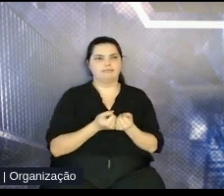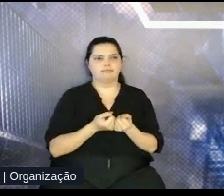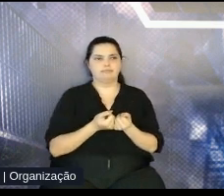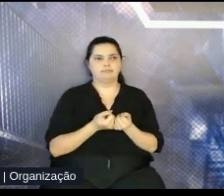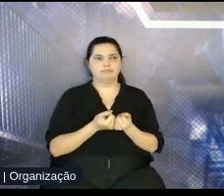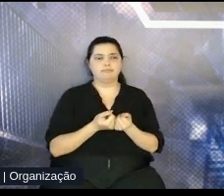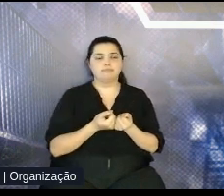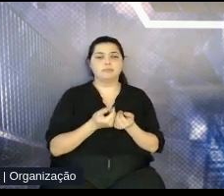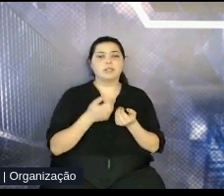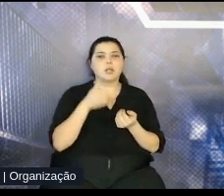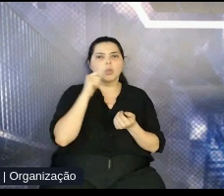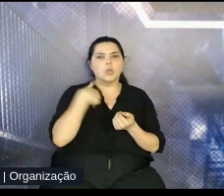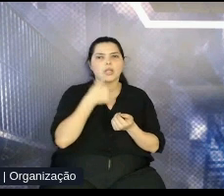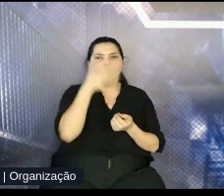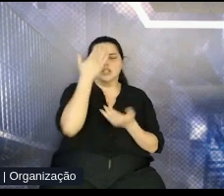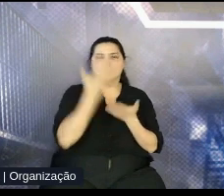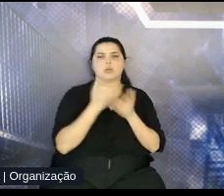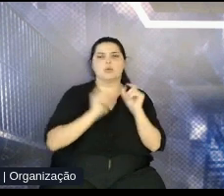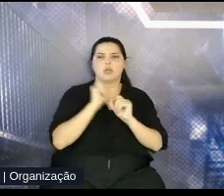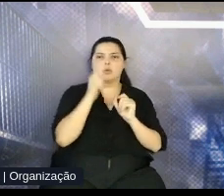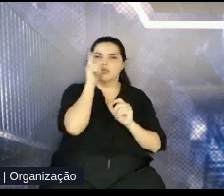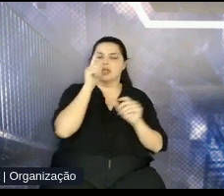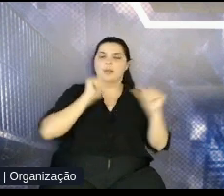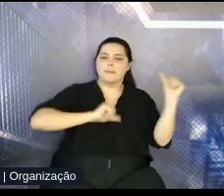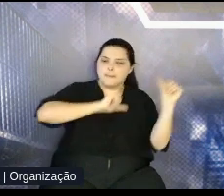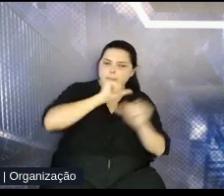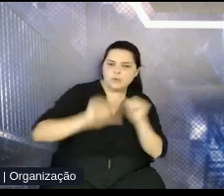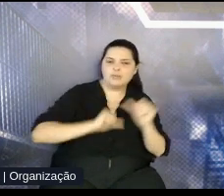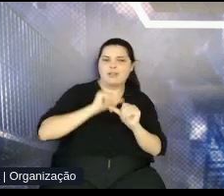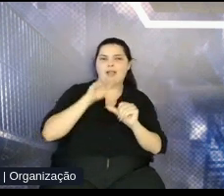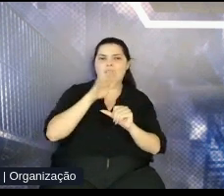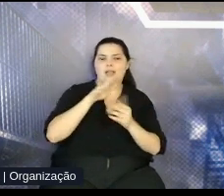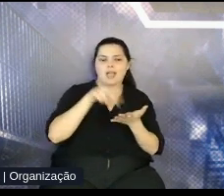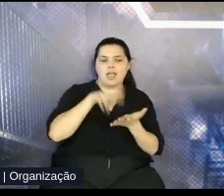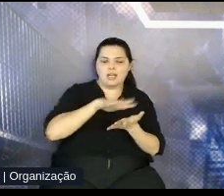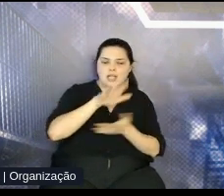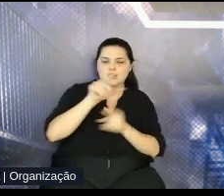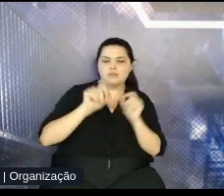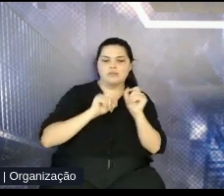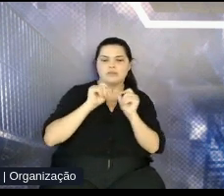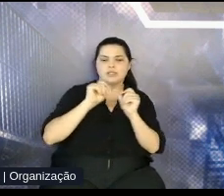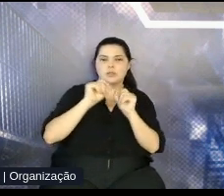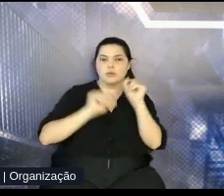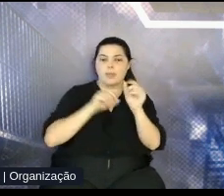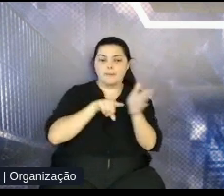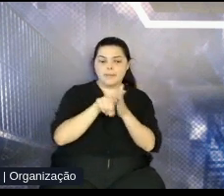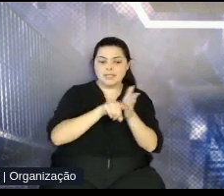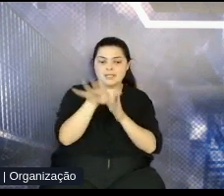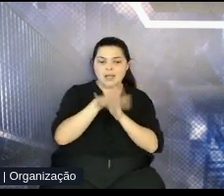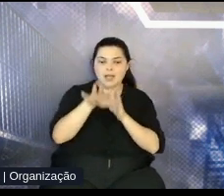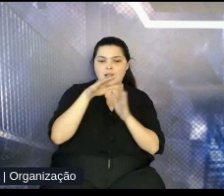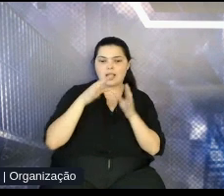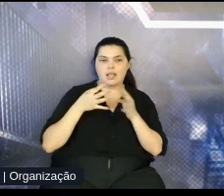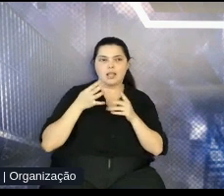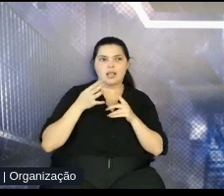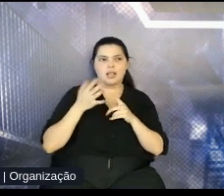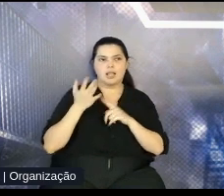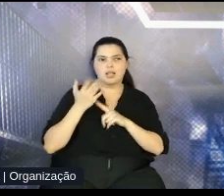gente acredita que a gente consegue mudar esse jogo com pesquisas em tecnologia